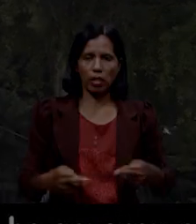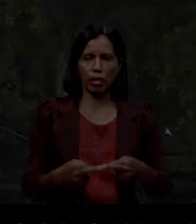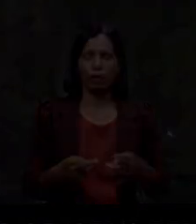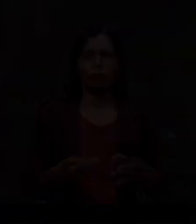Costa, ZMN.